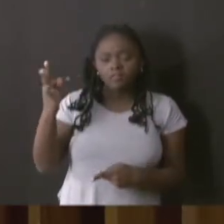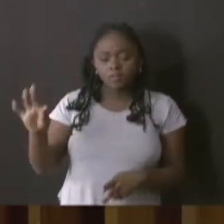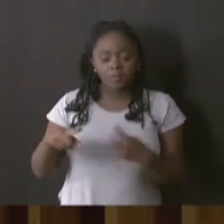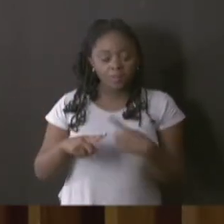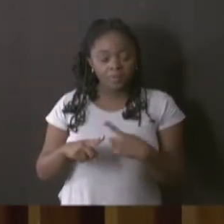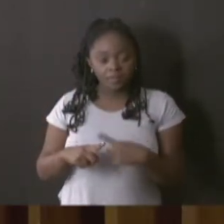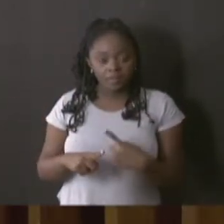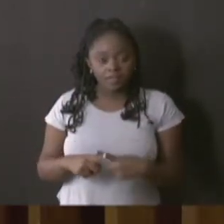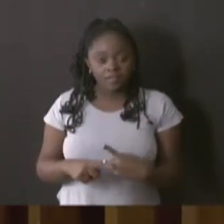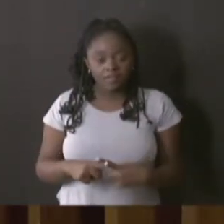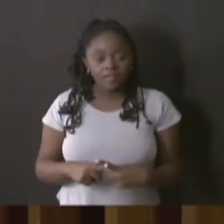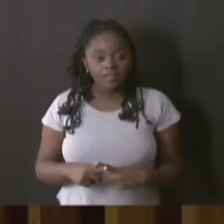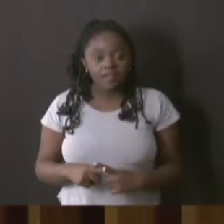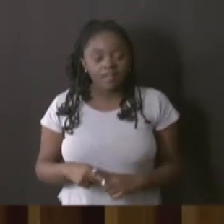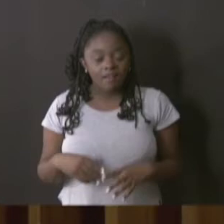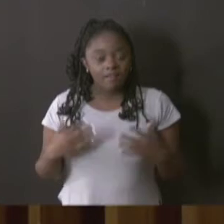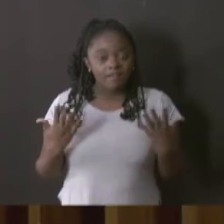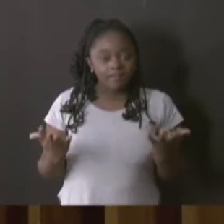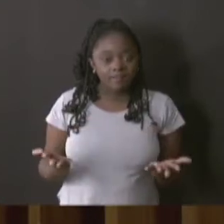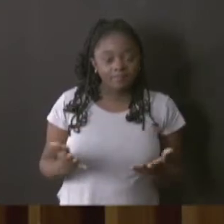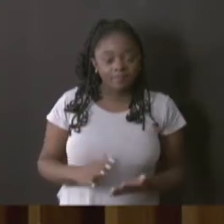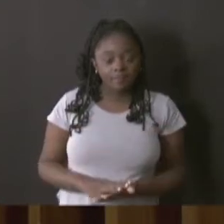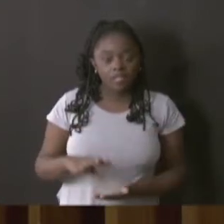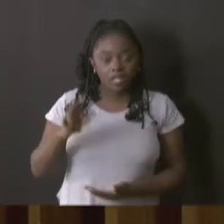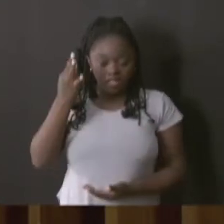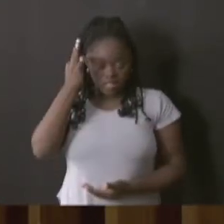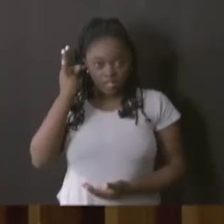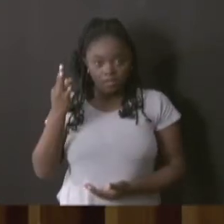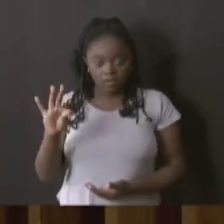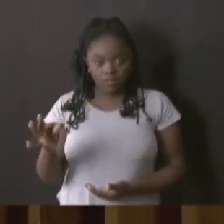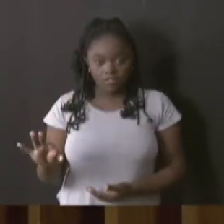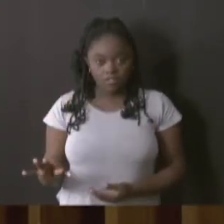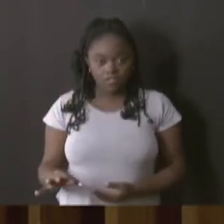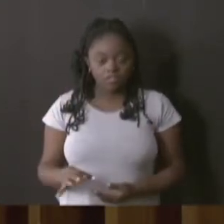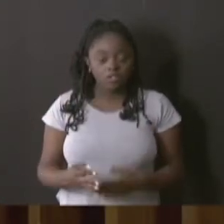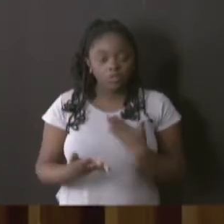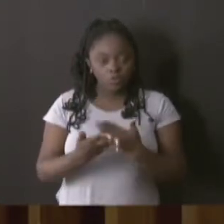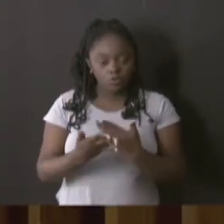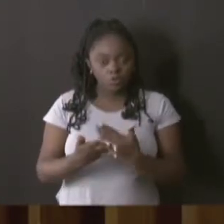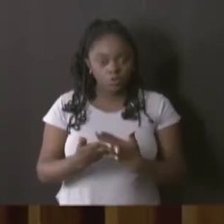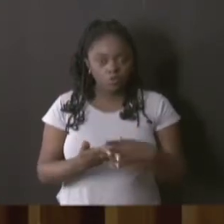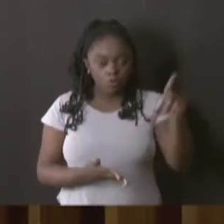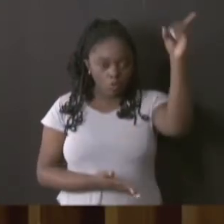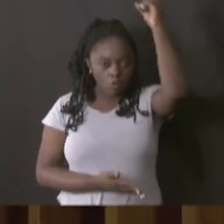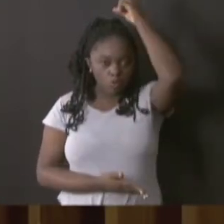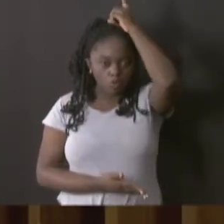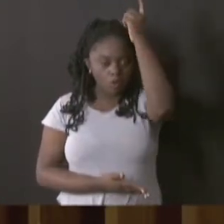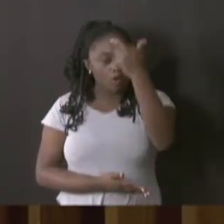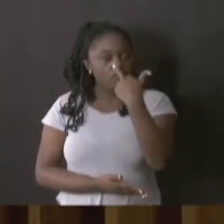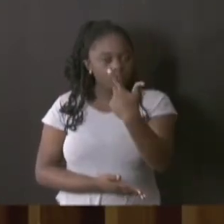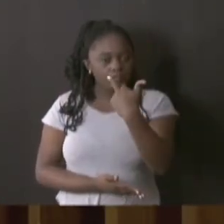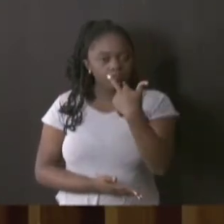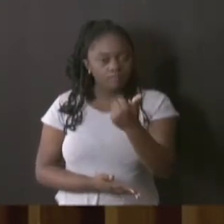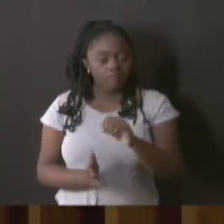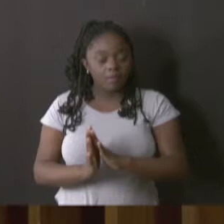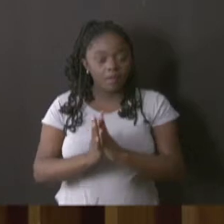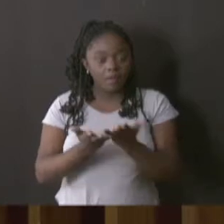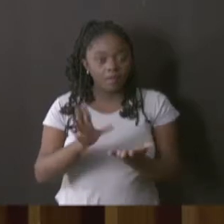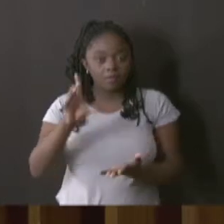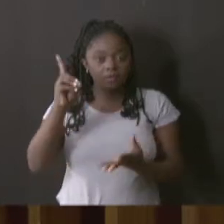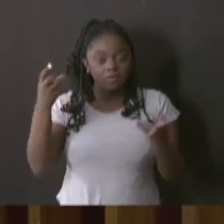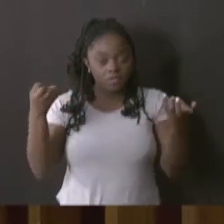Porque, olha só, quando na teologia a gente estuda dom de línguas, A Bíblia fala que aquele